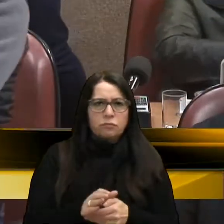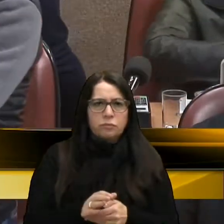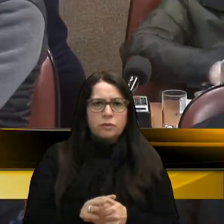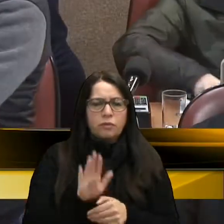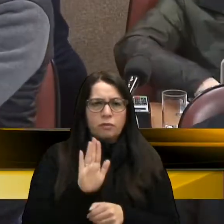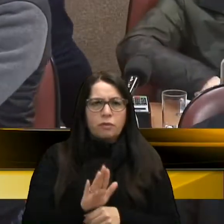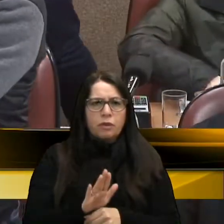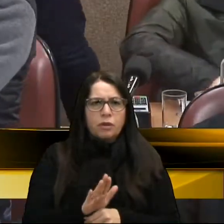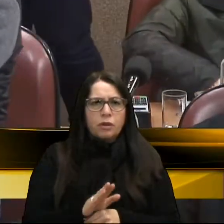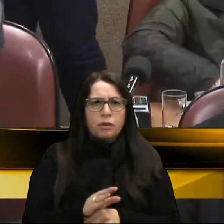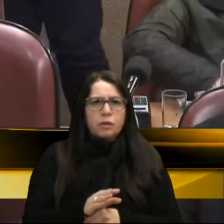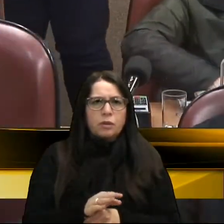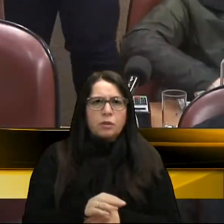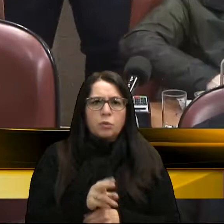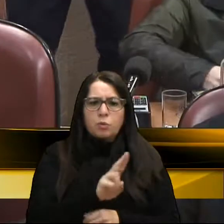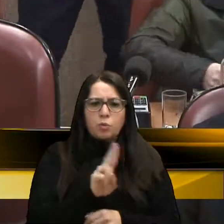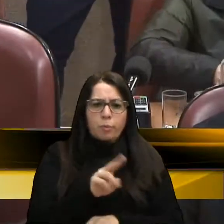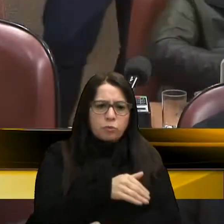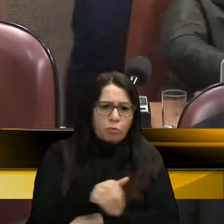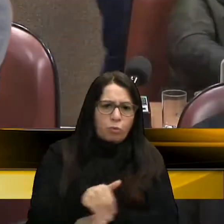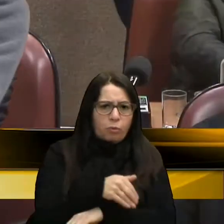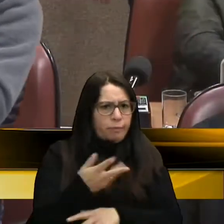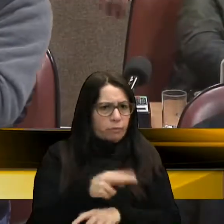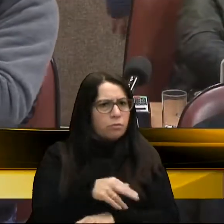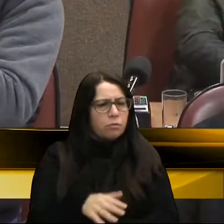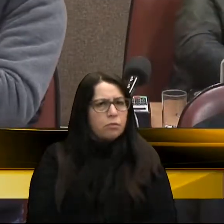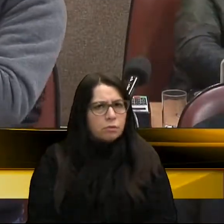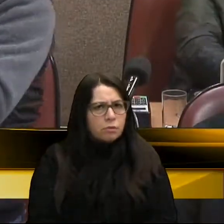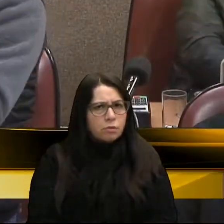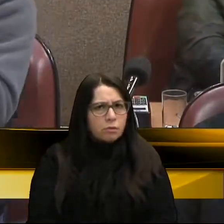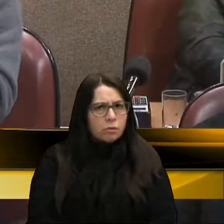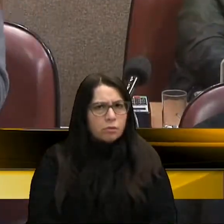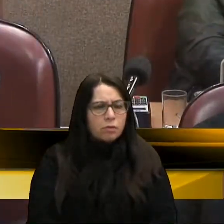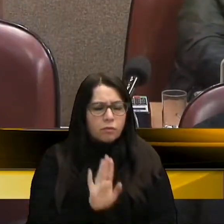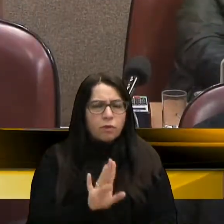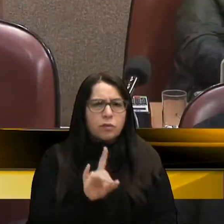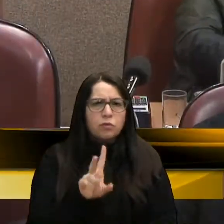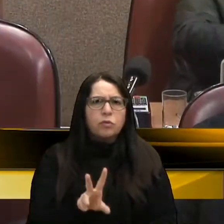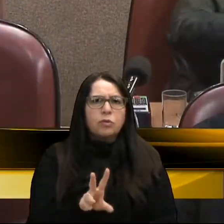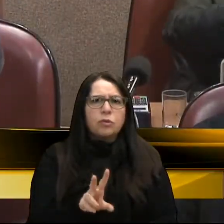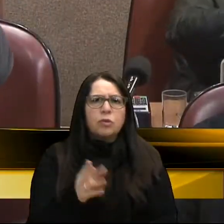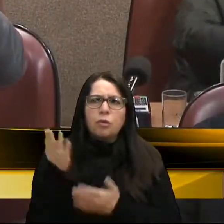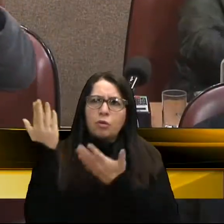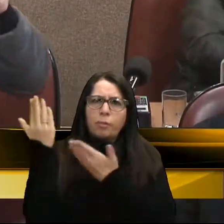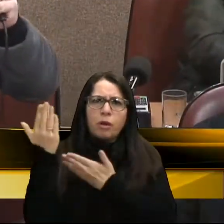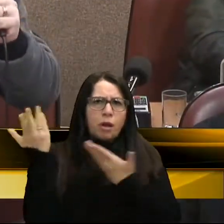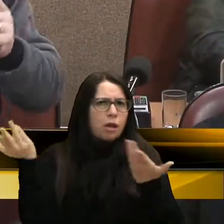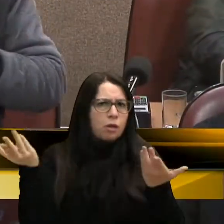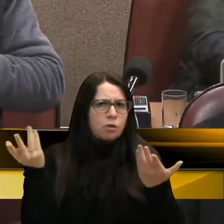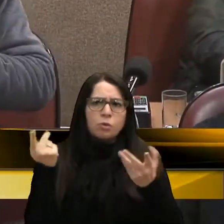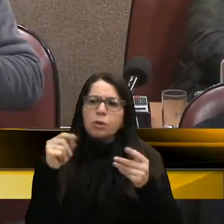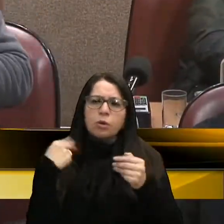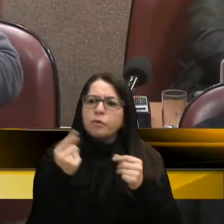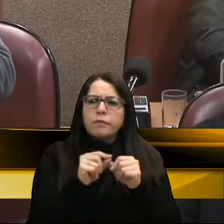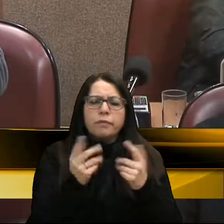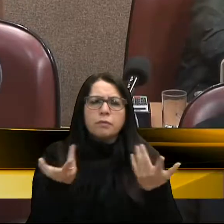aqui agora colocando só nome de rua. Vamos ficar aqui só fazendo homenagem, então, o que é que nós vamos fazer?